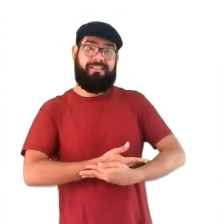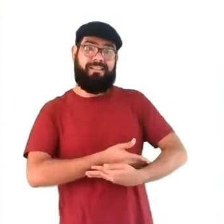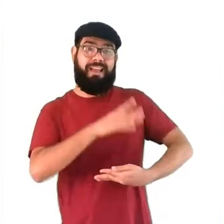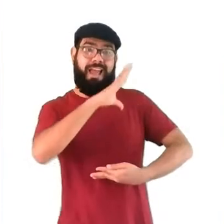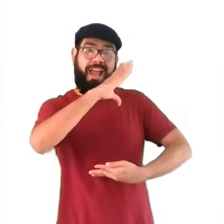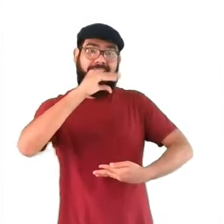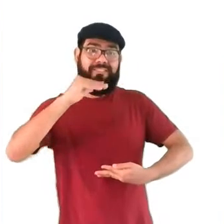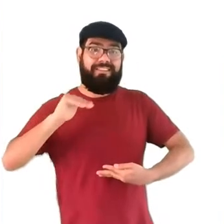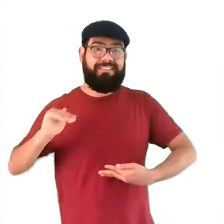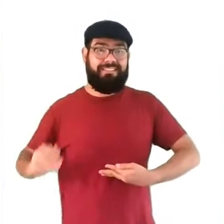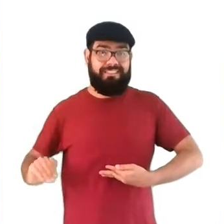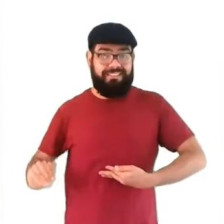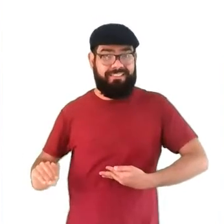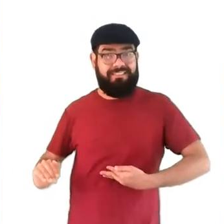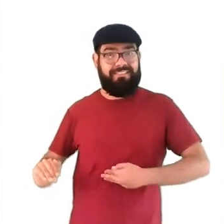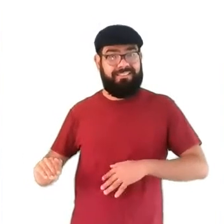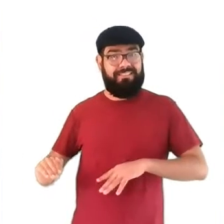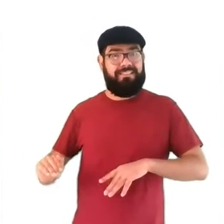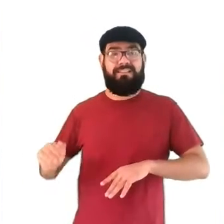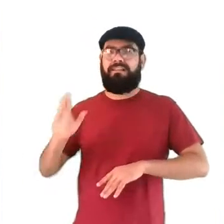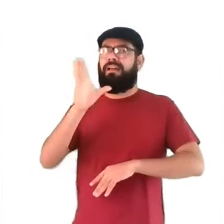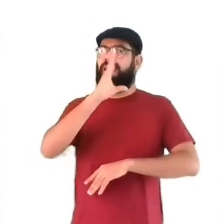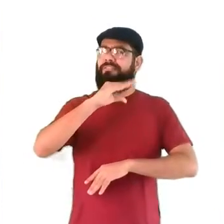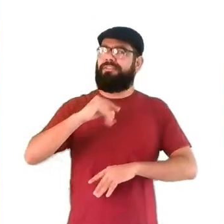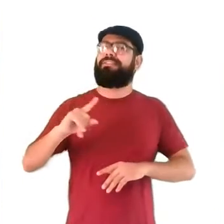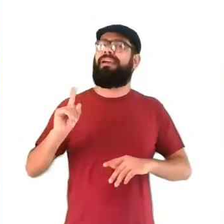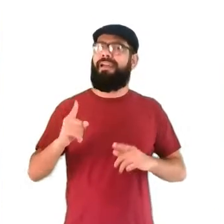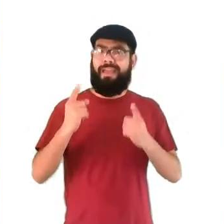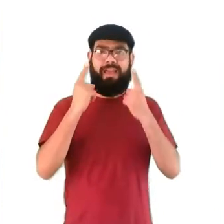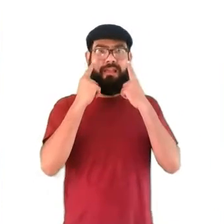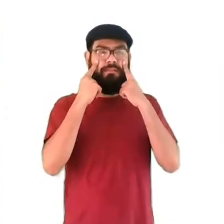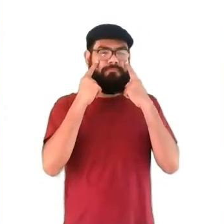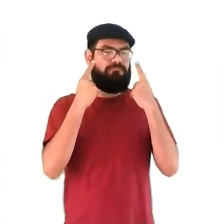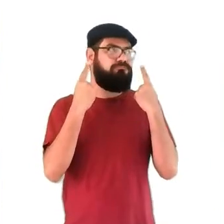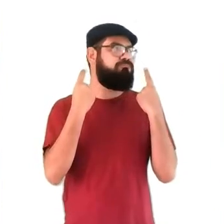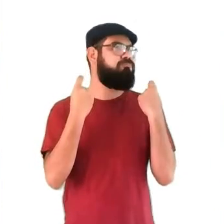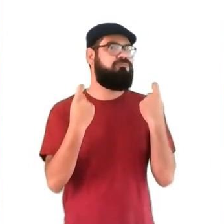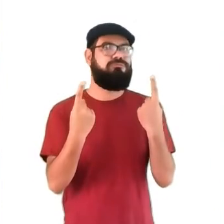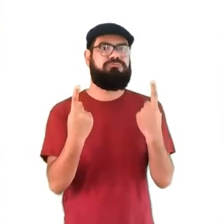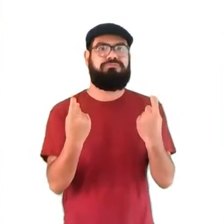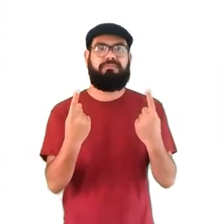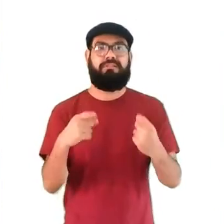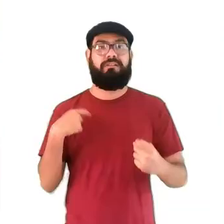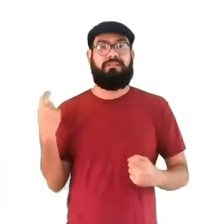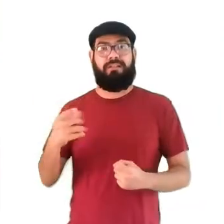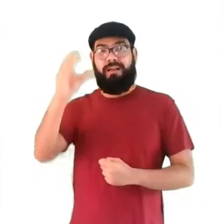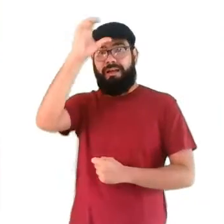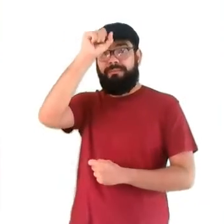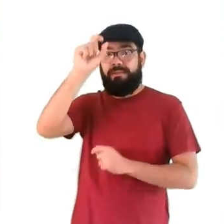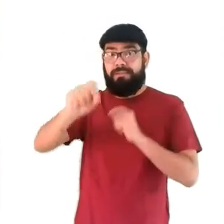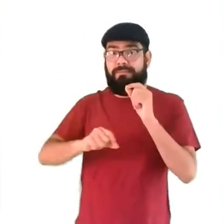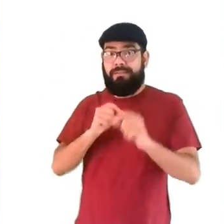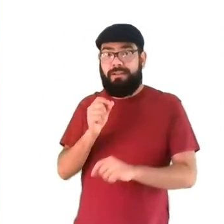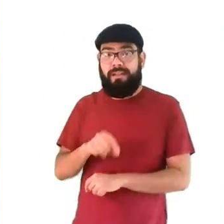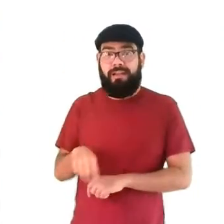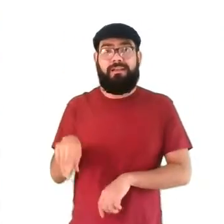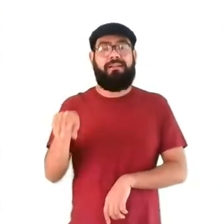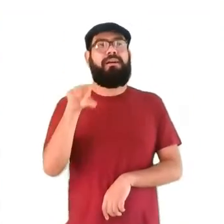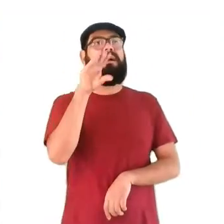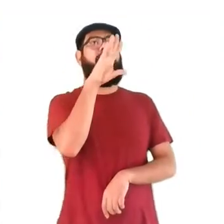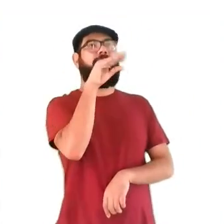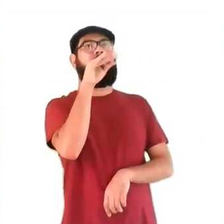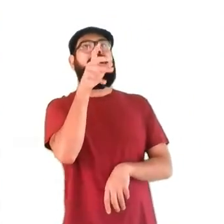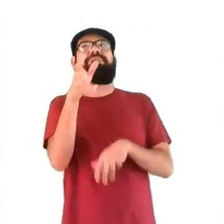infância. É uma fase muito interessante, né? É onde nós aprendemos a falar, a nos movimentar.